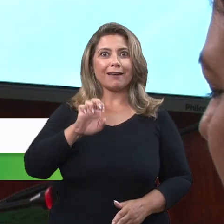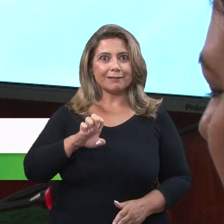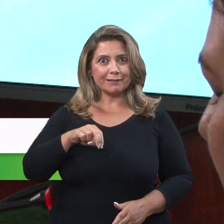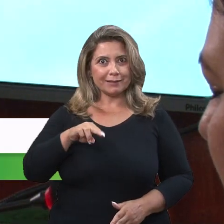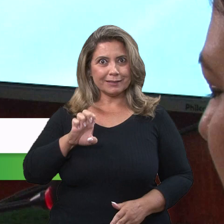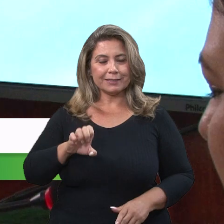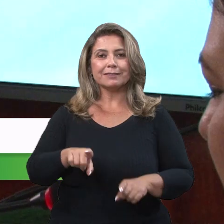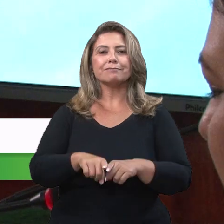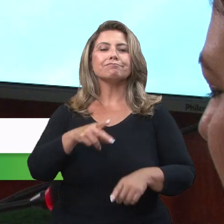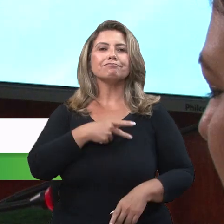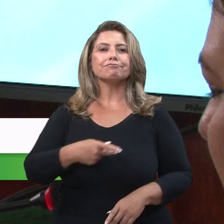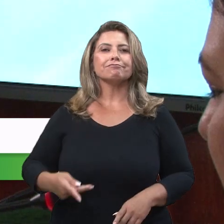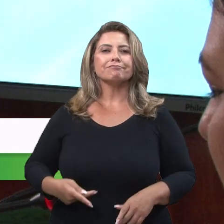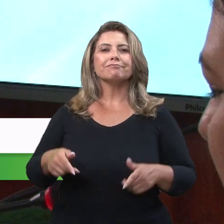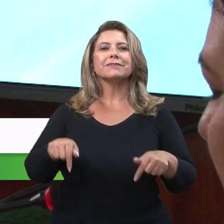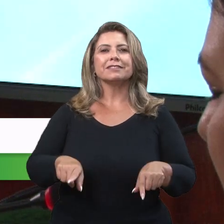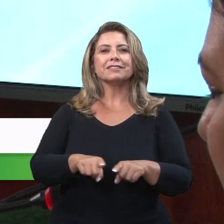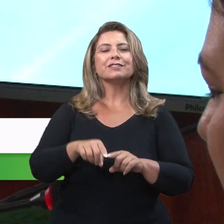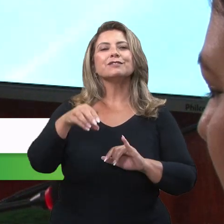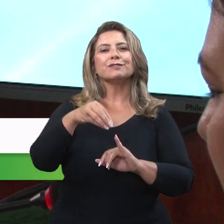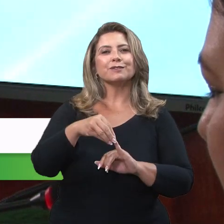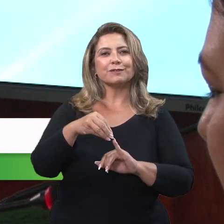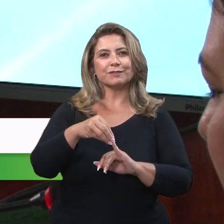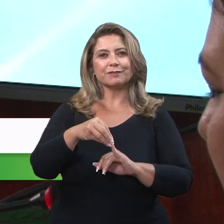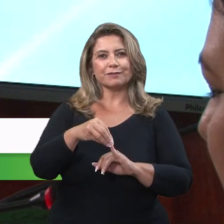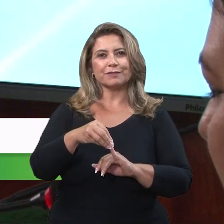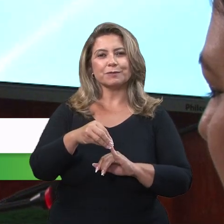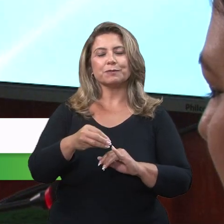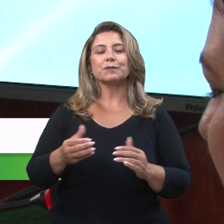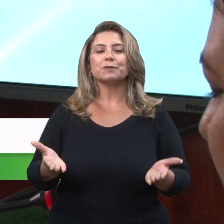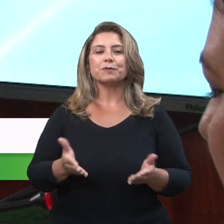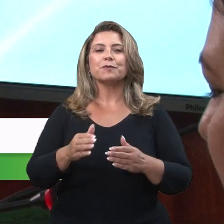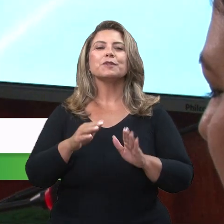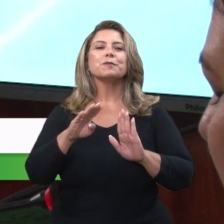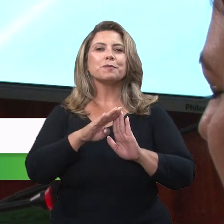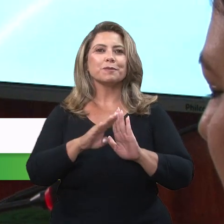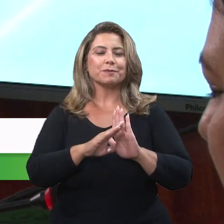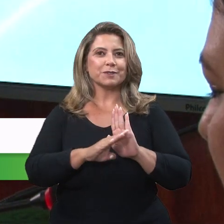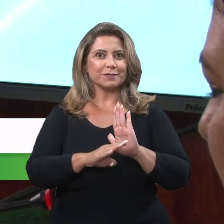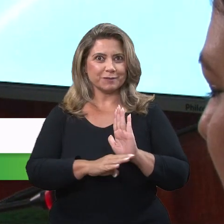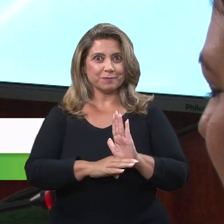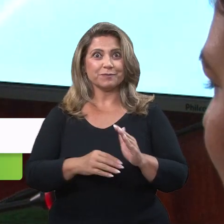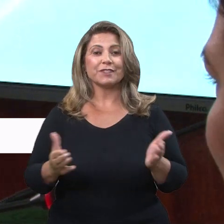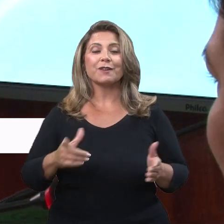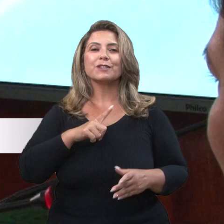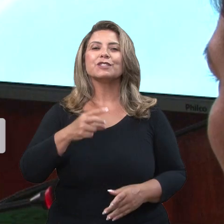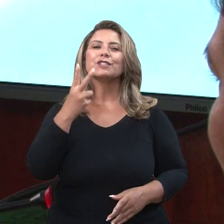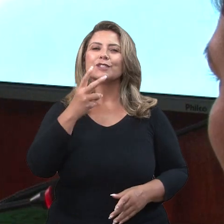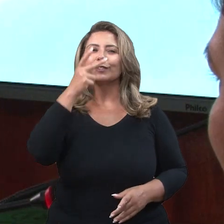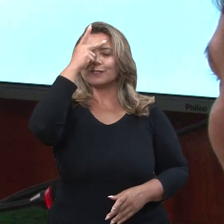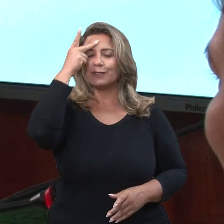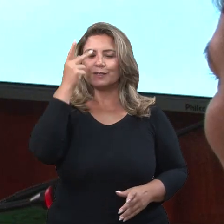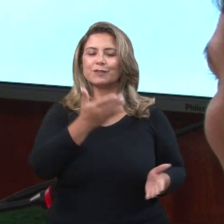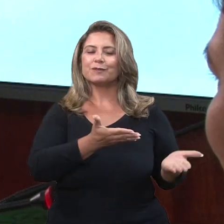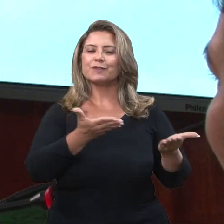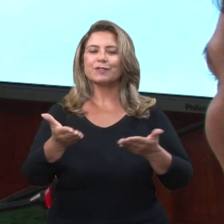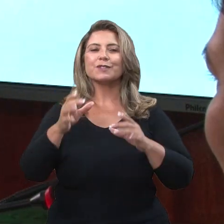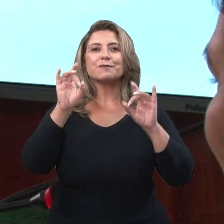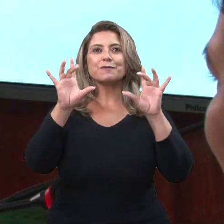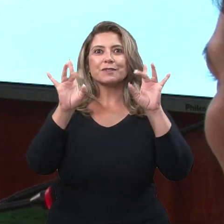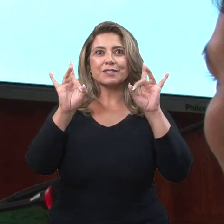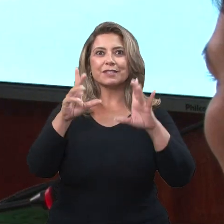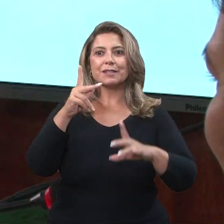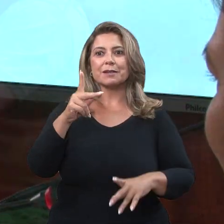da Unidade de Gestão da Integridade do IFB. E hoje a gente tem dois convidados muito especiais, a